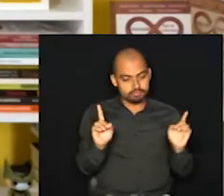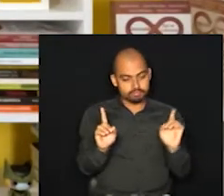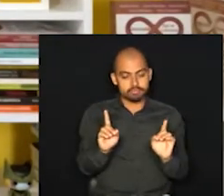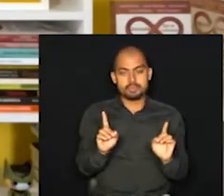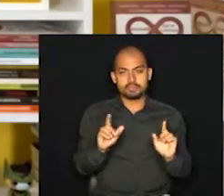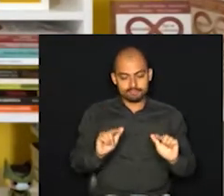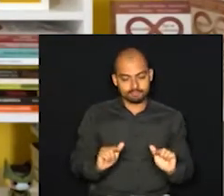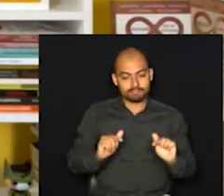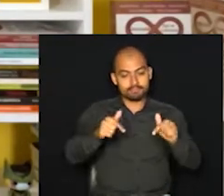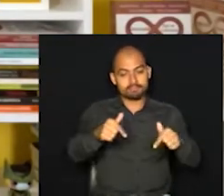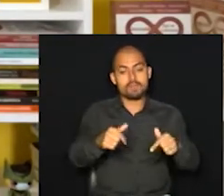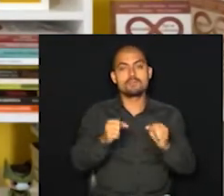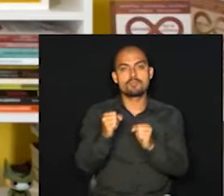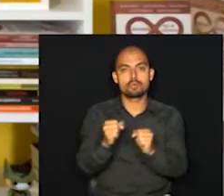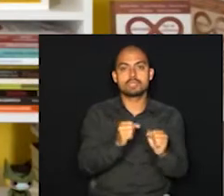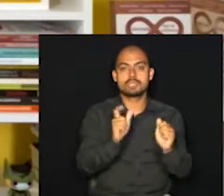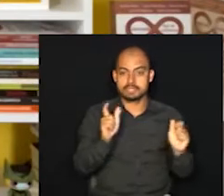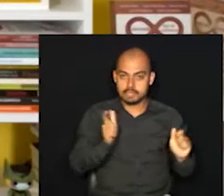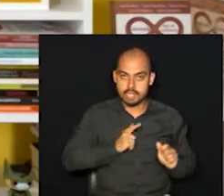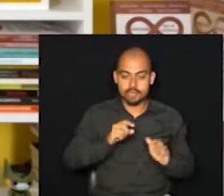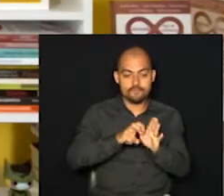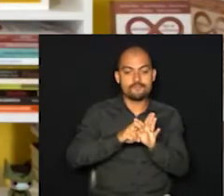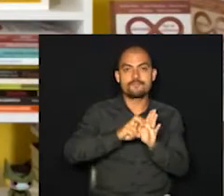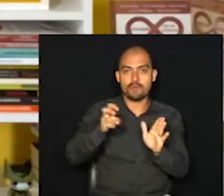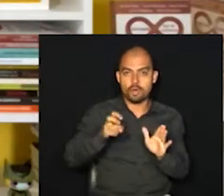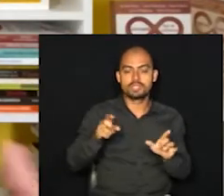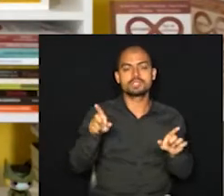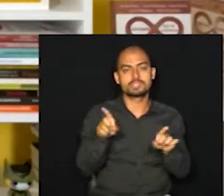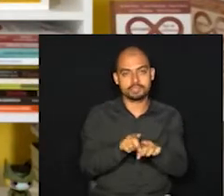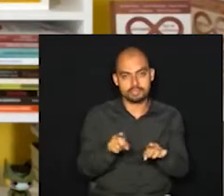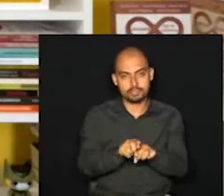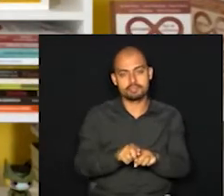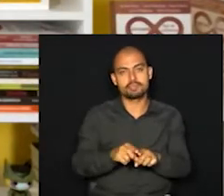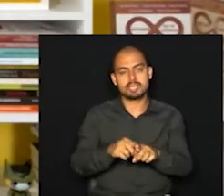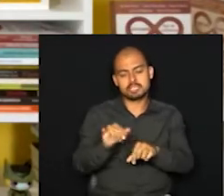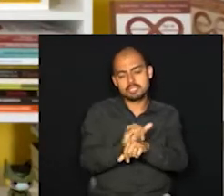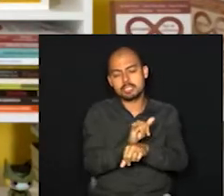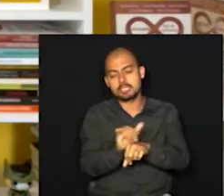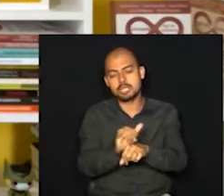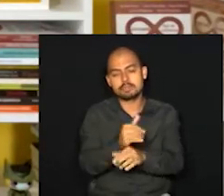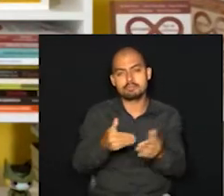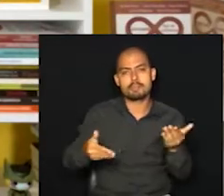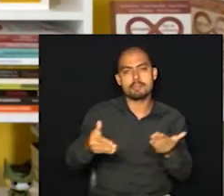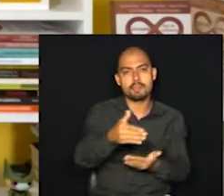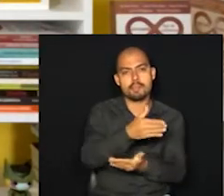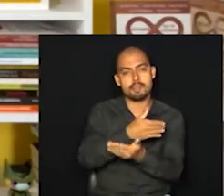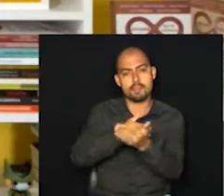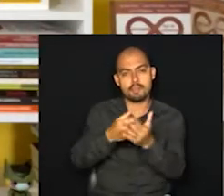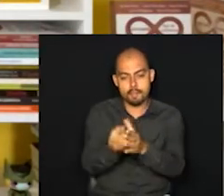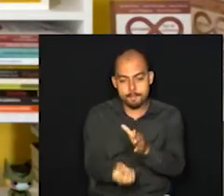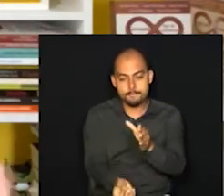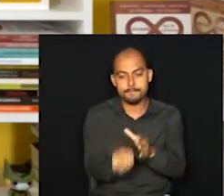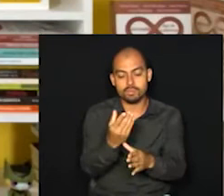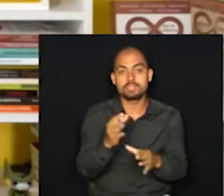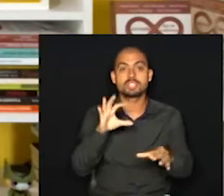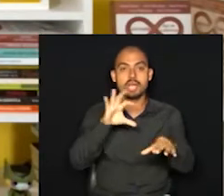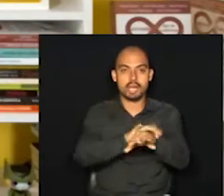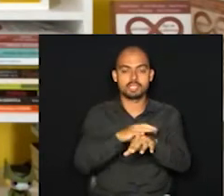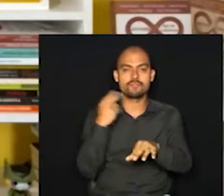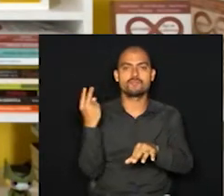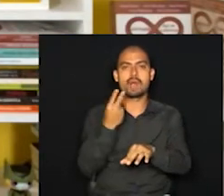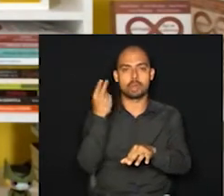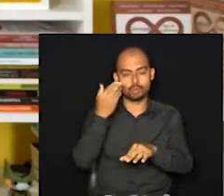eles têm poder, eles têm voz, eles discutem estratégia com a gente e criam ações para principalmente garantir que os nossos valores